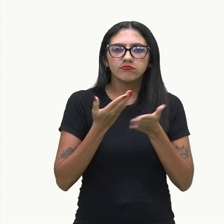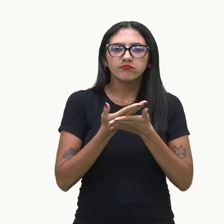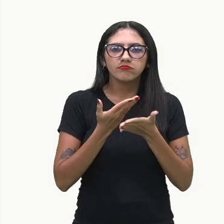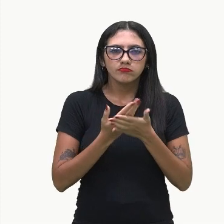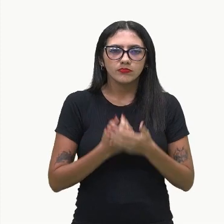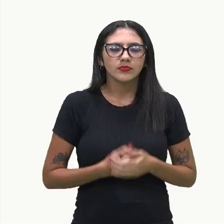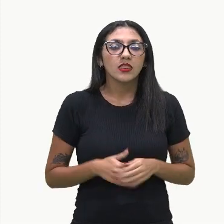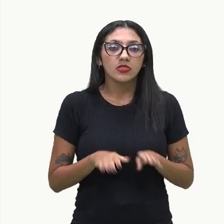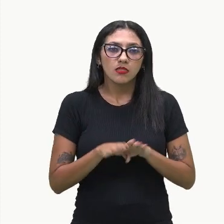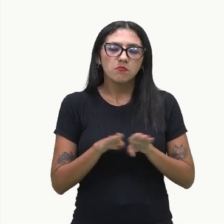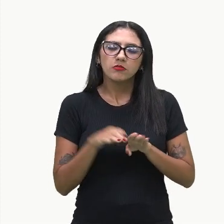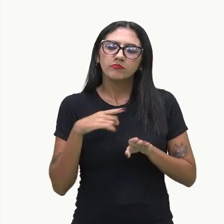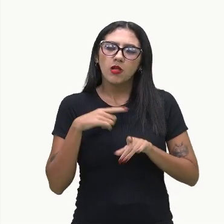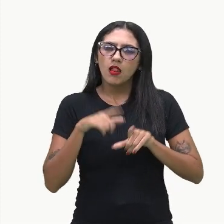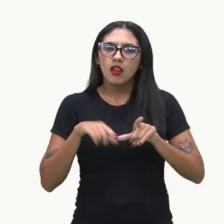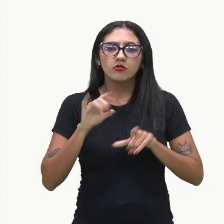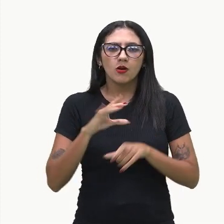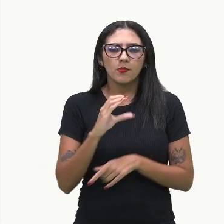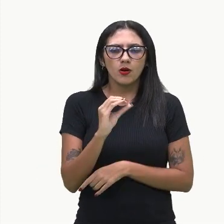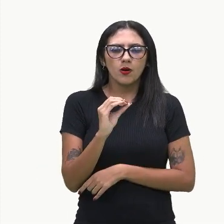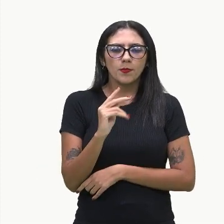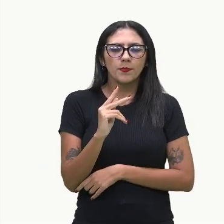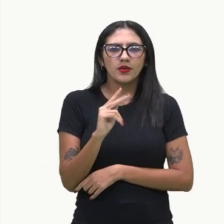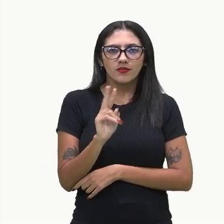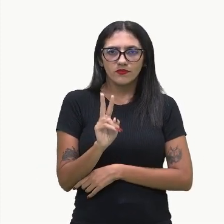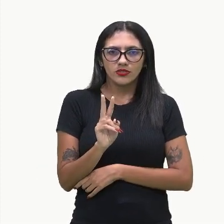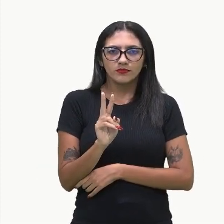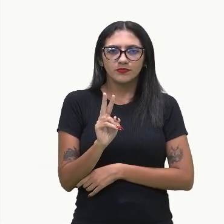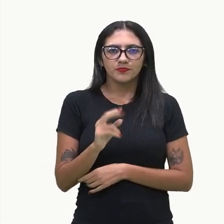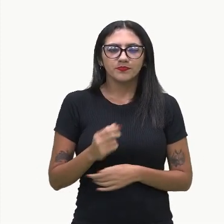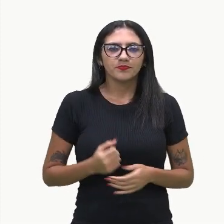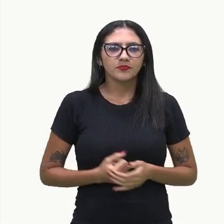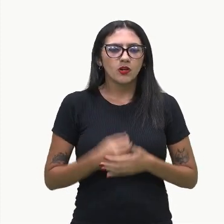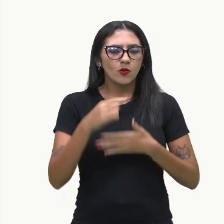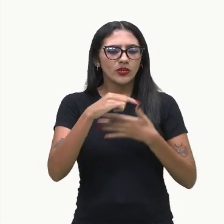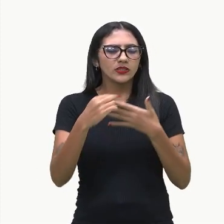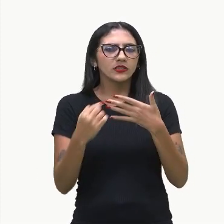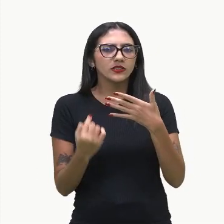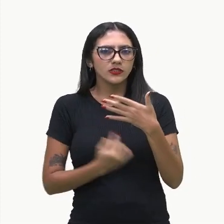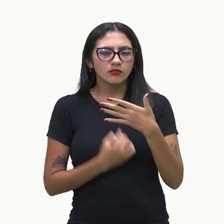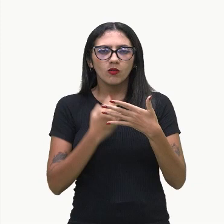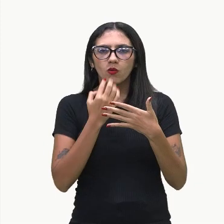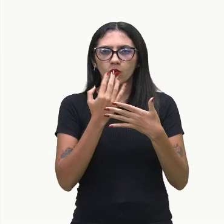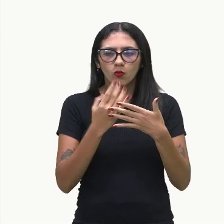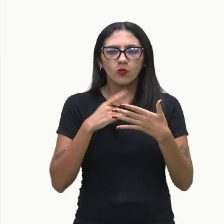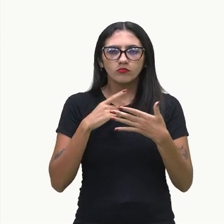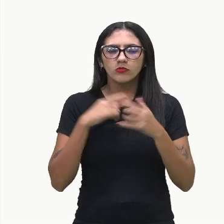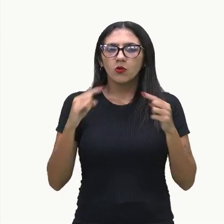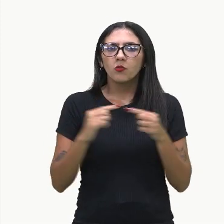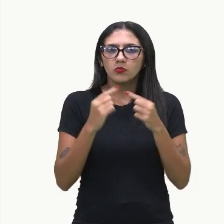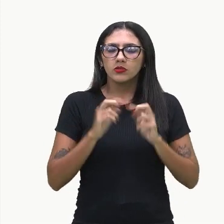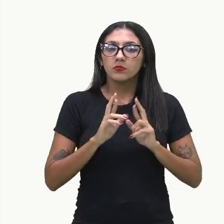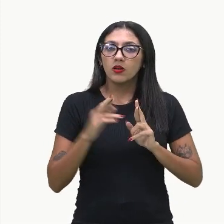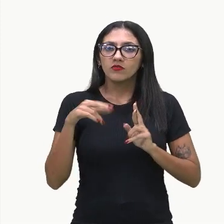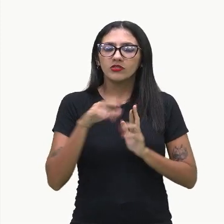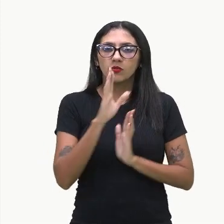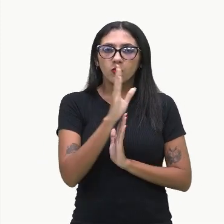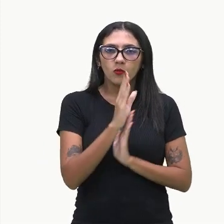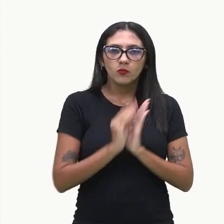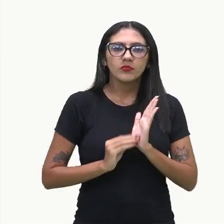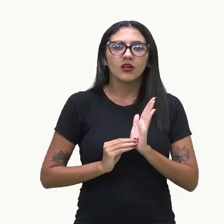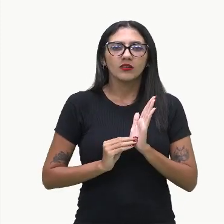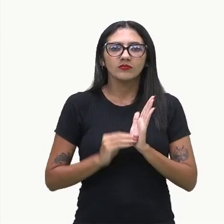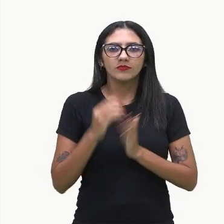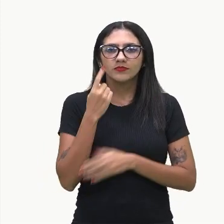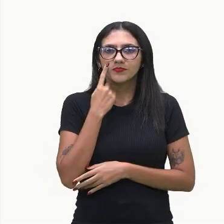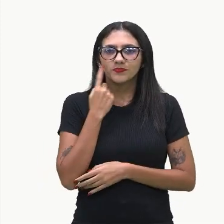é conhecido por OPV. Tudo bem? Fez as anotações necessárias aí, ó, visualizando que